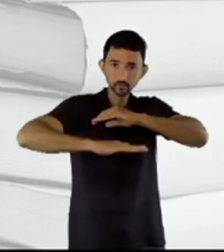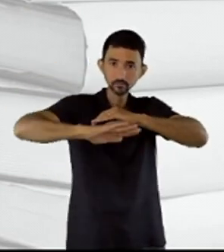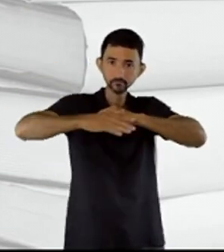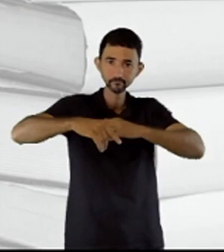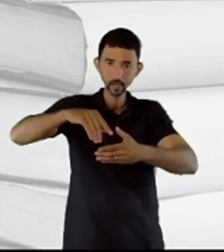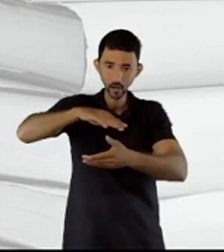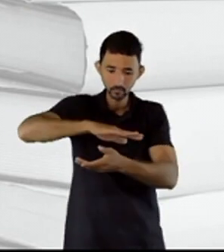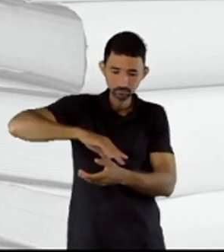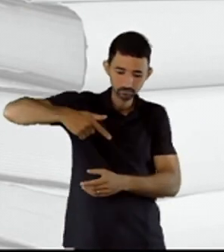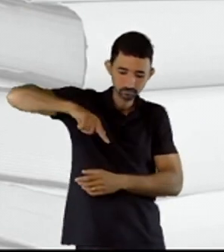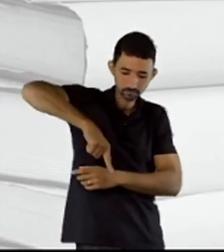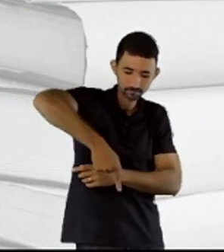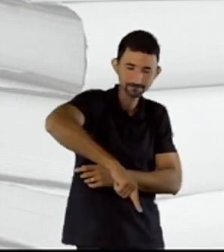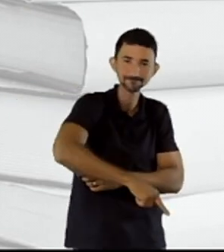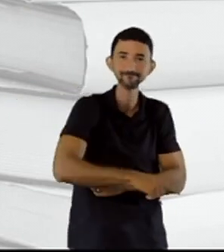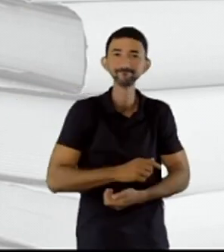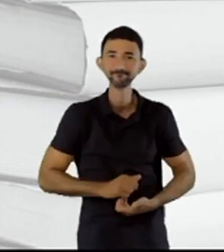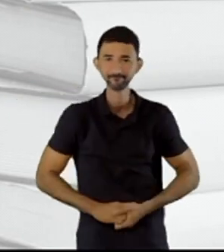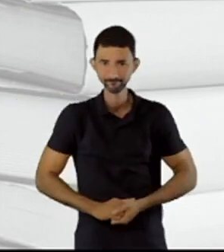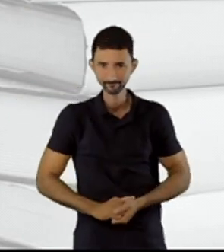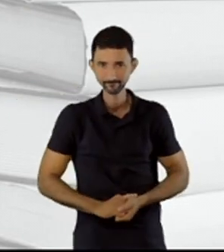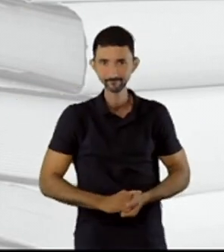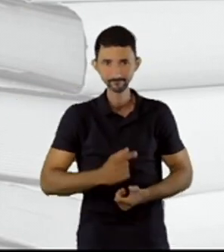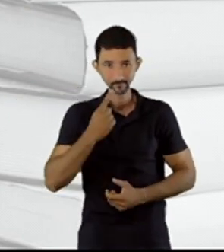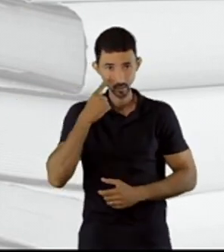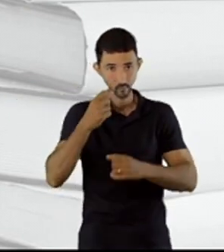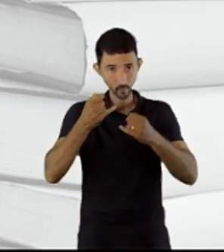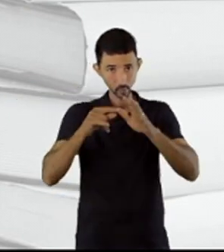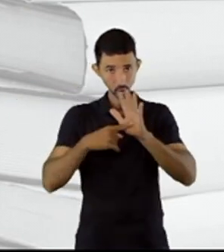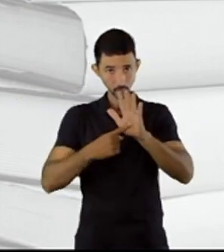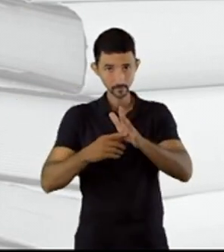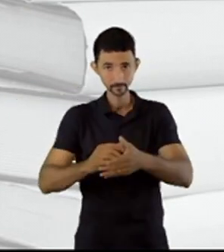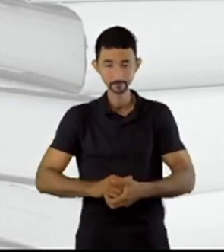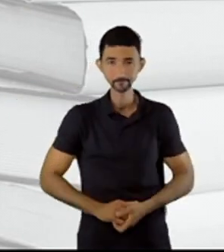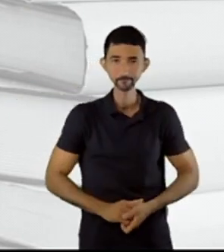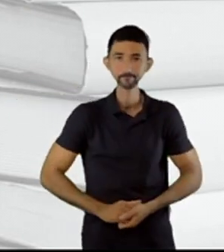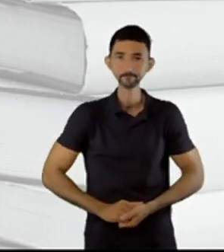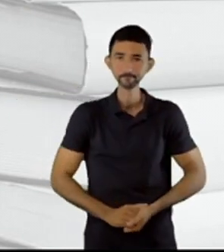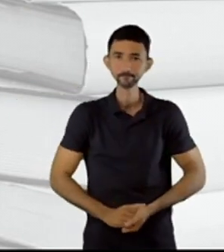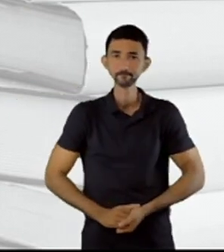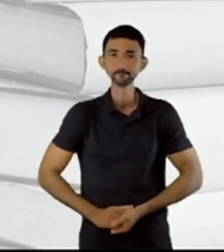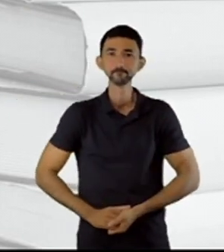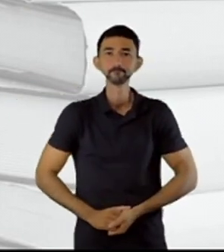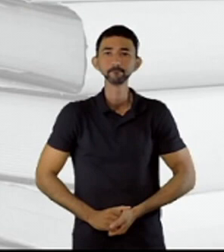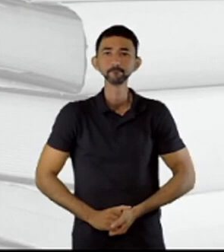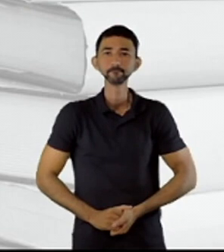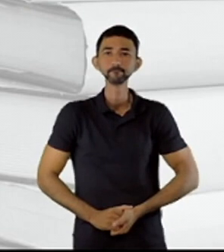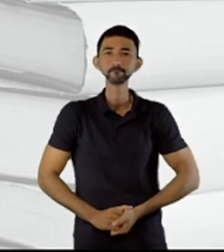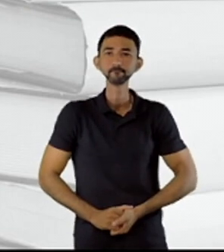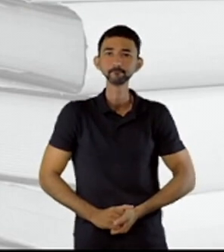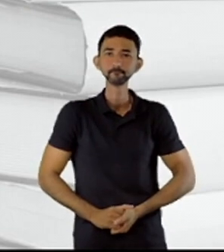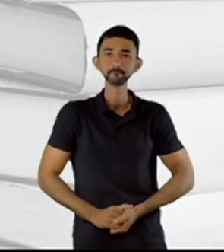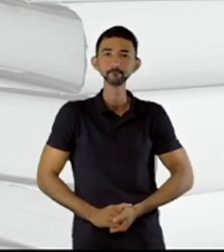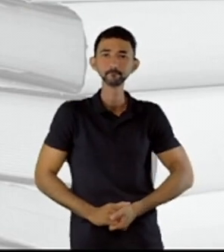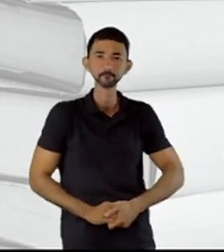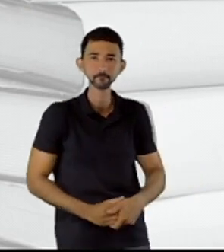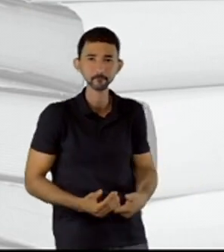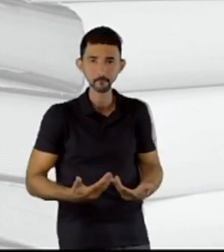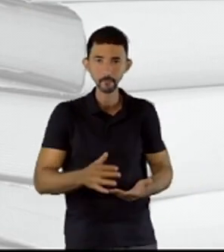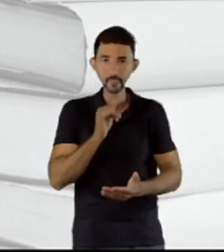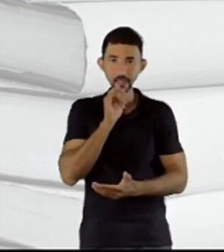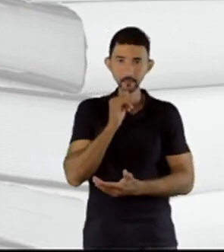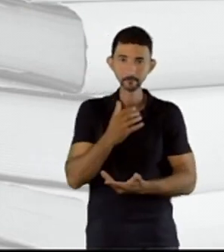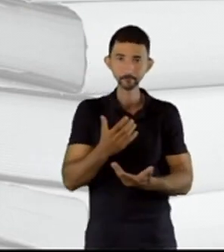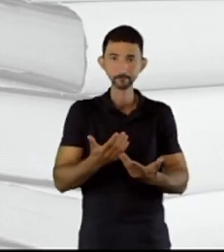gente já vai ver um esquema agora que vai mostrar isso para vocês, não se preocupe, tá? Então,